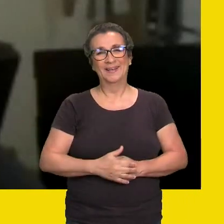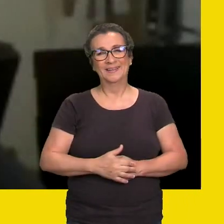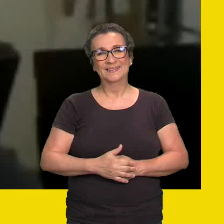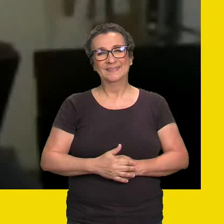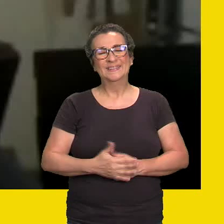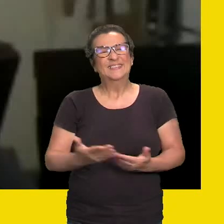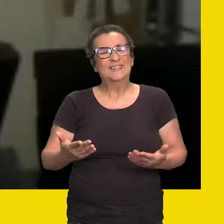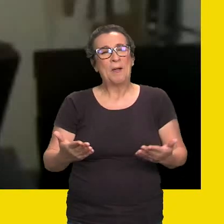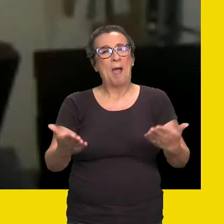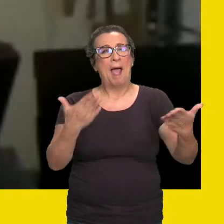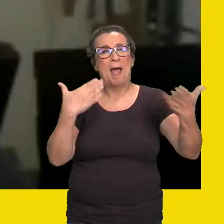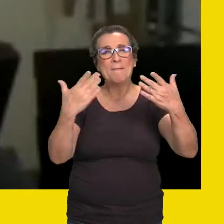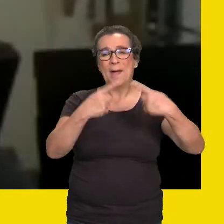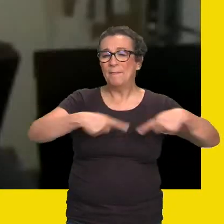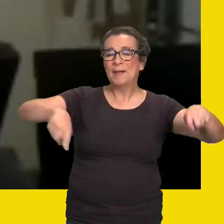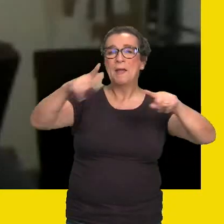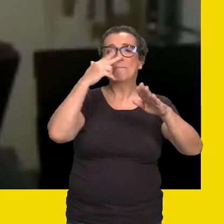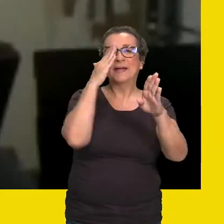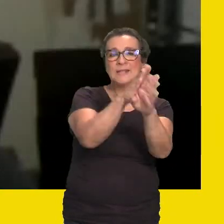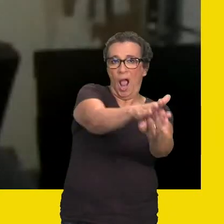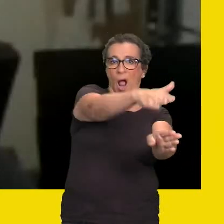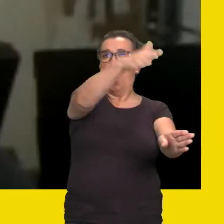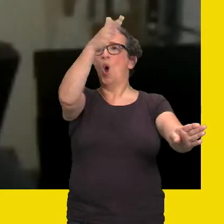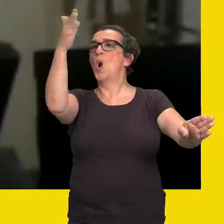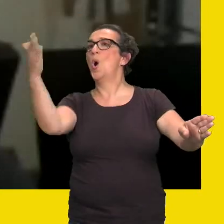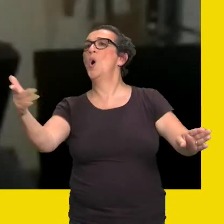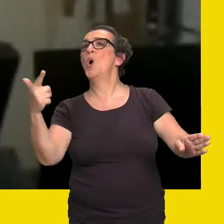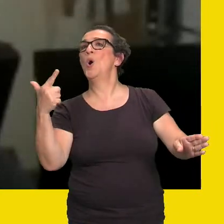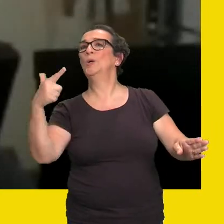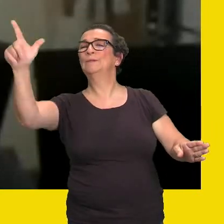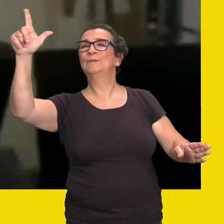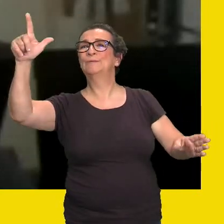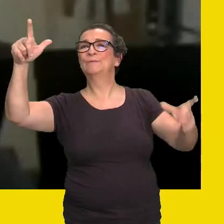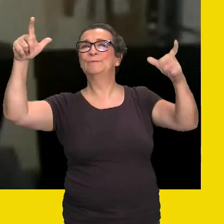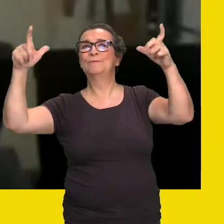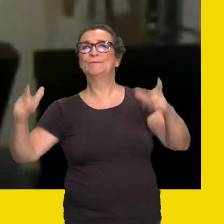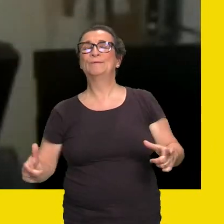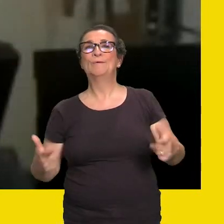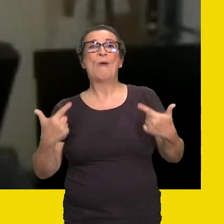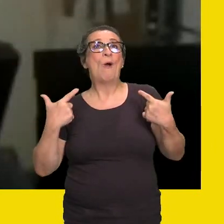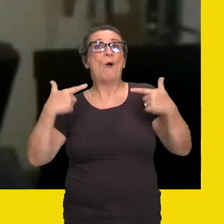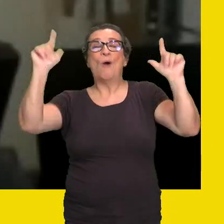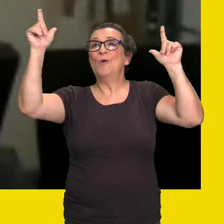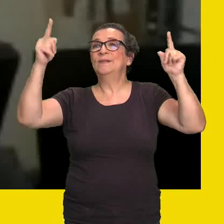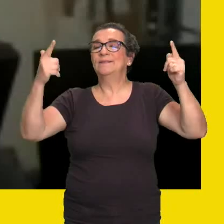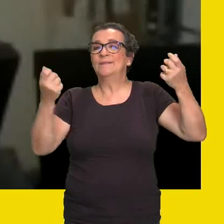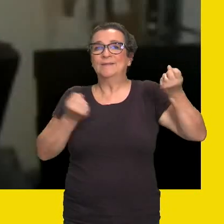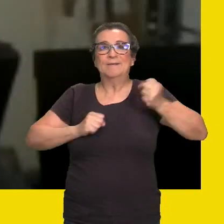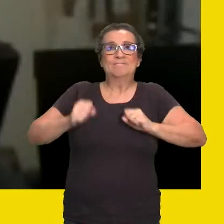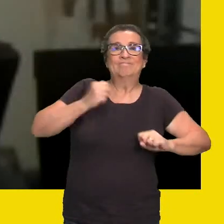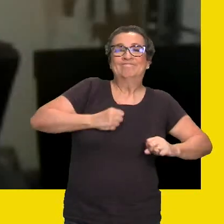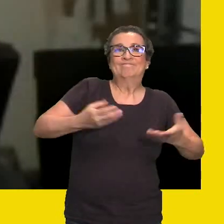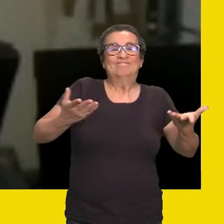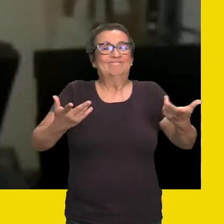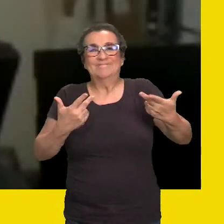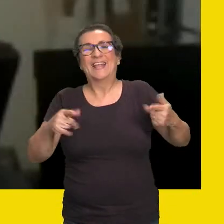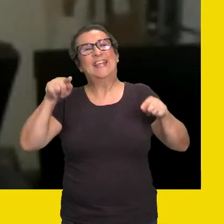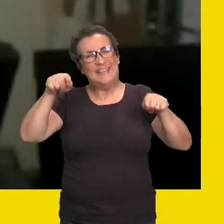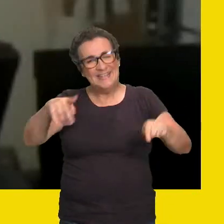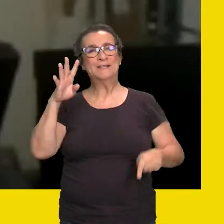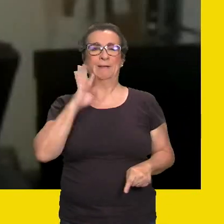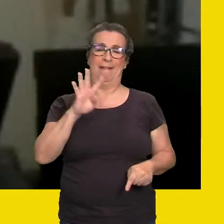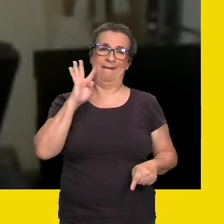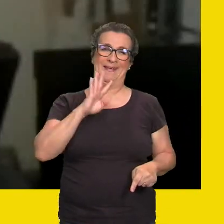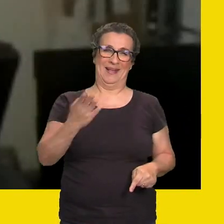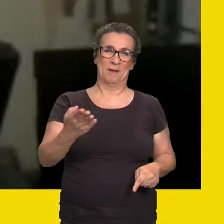a conversa ela já passou para um outro... uma outra demanda, e isso é legal, que a